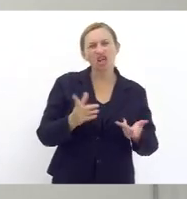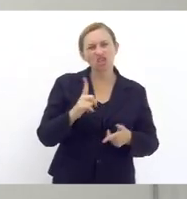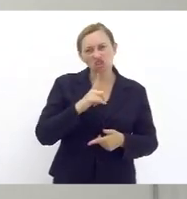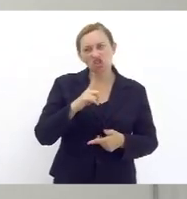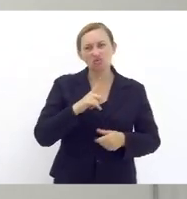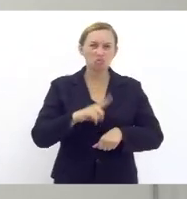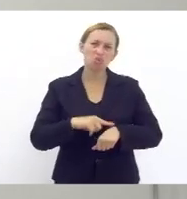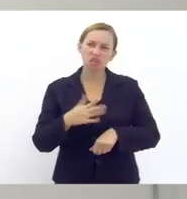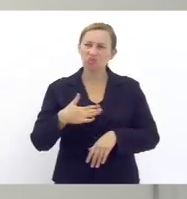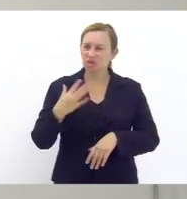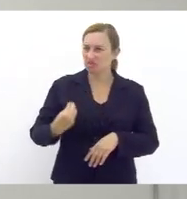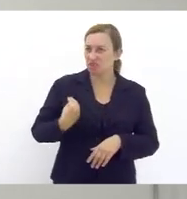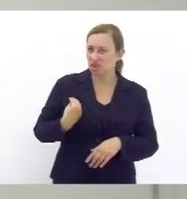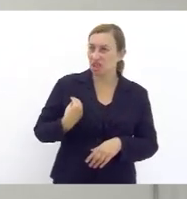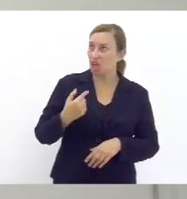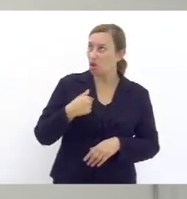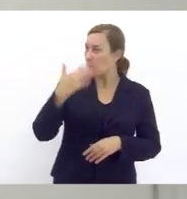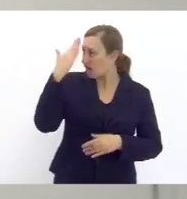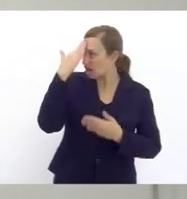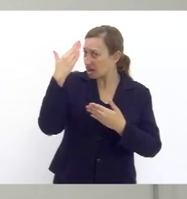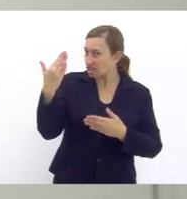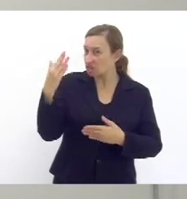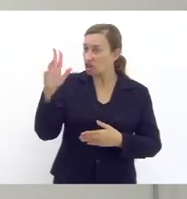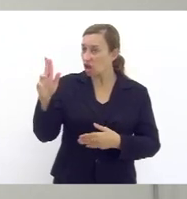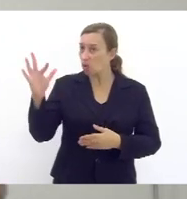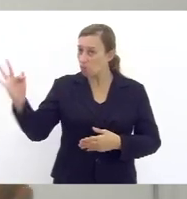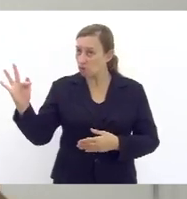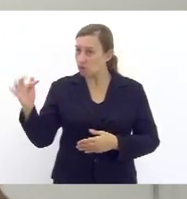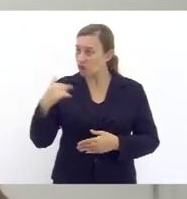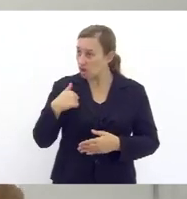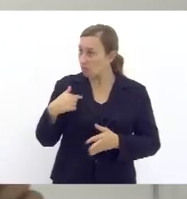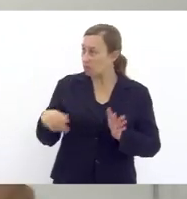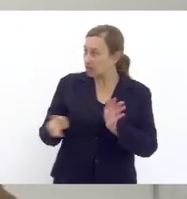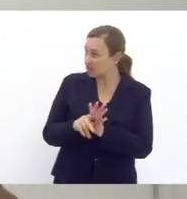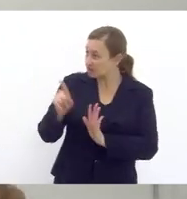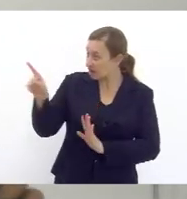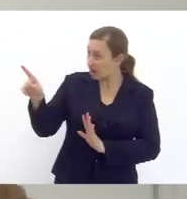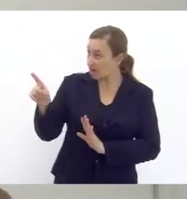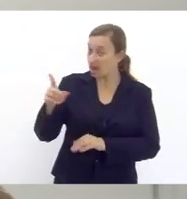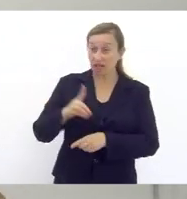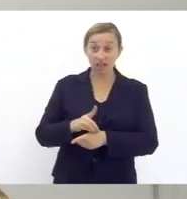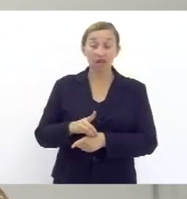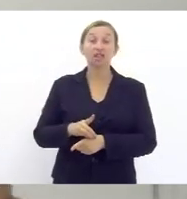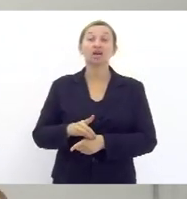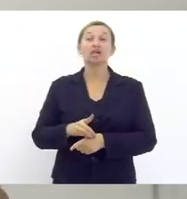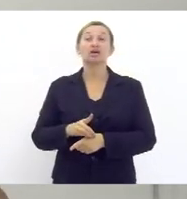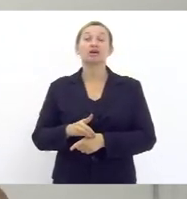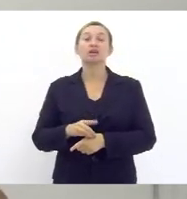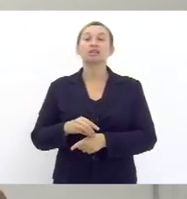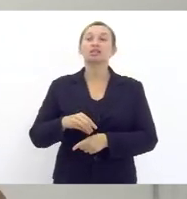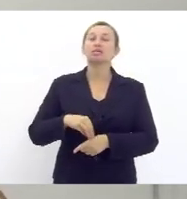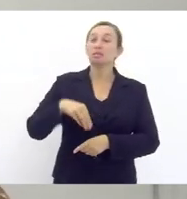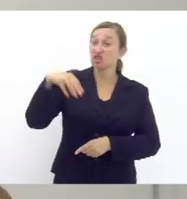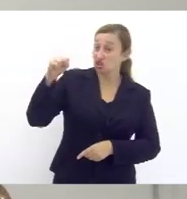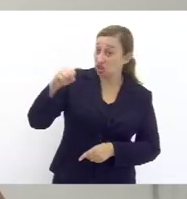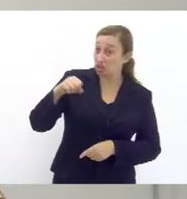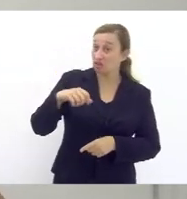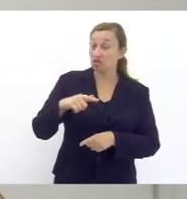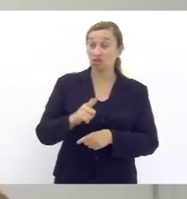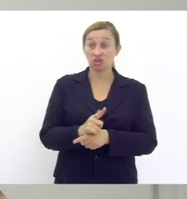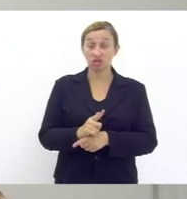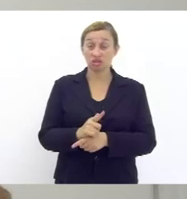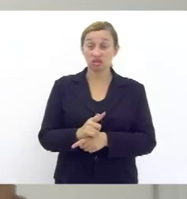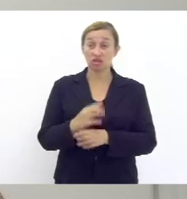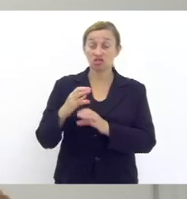assim eu sou muito grata UFF Porque eu só queria de lá em graduação mestrado engenharia eu já tive